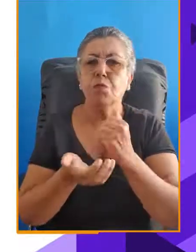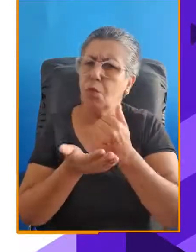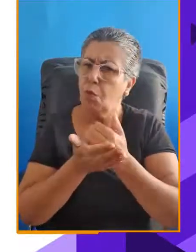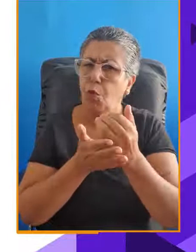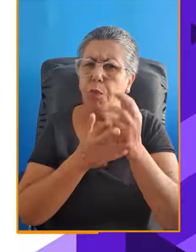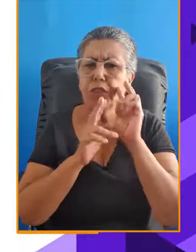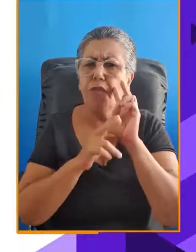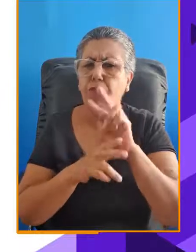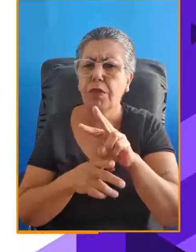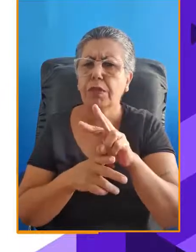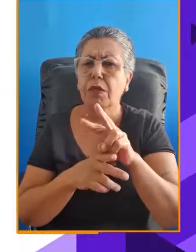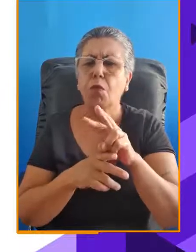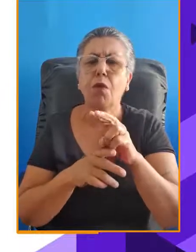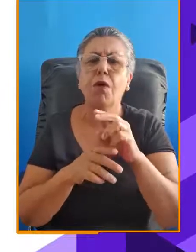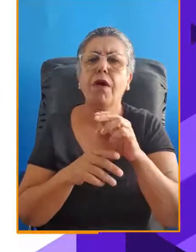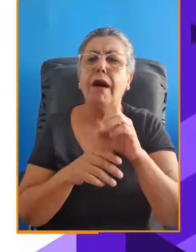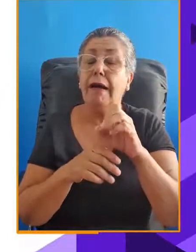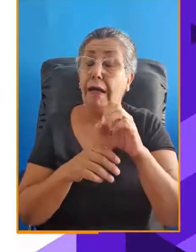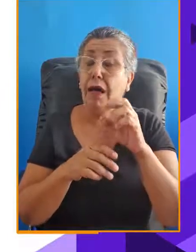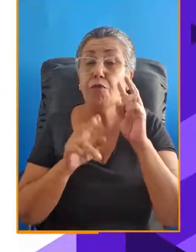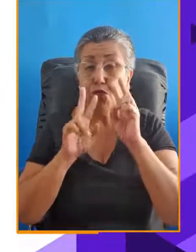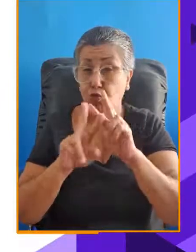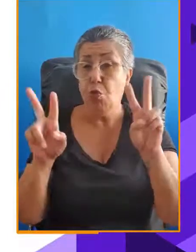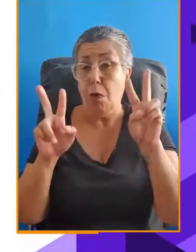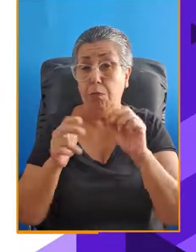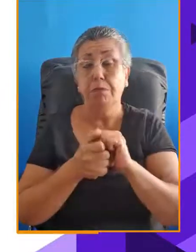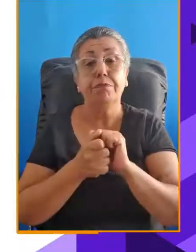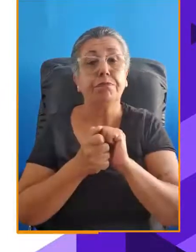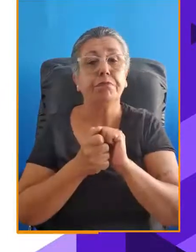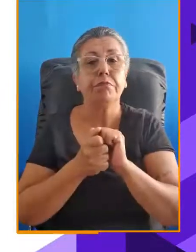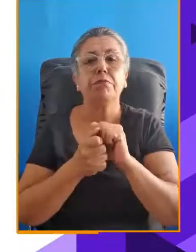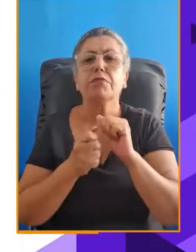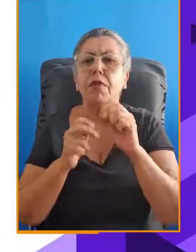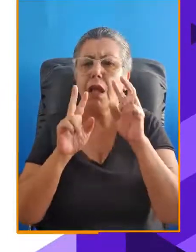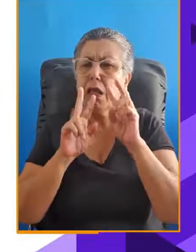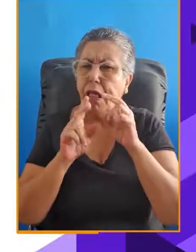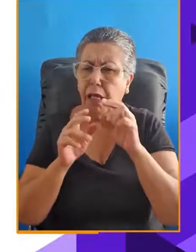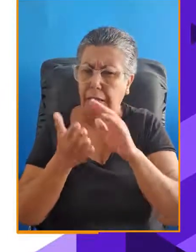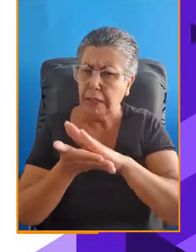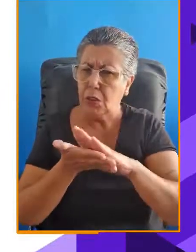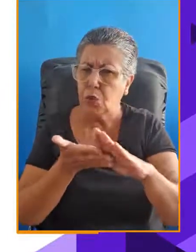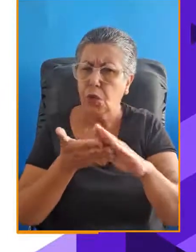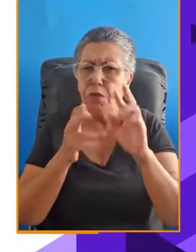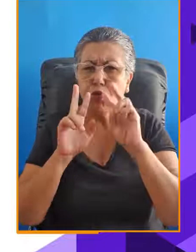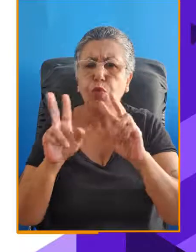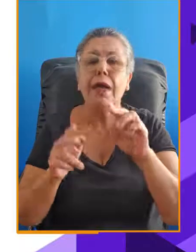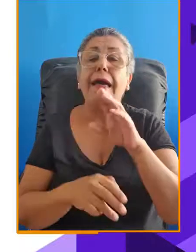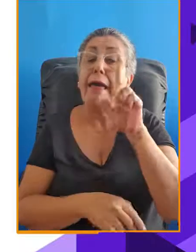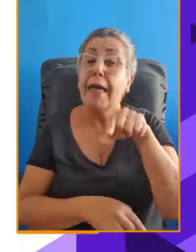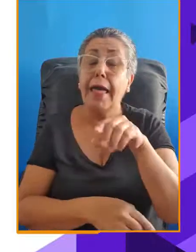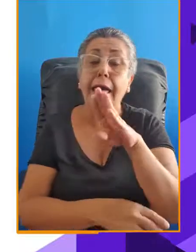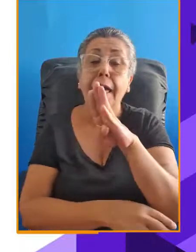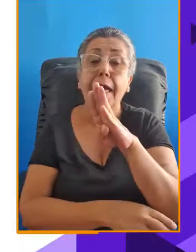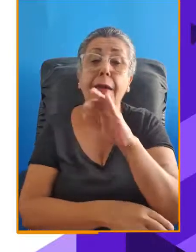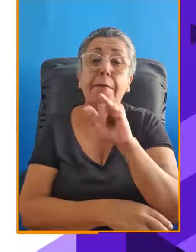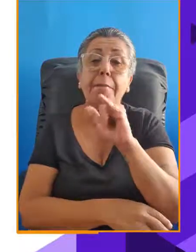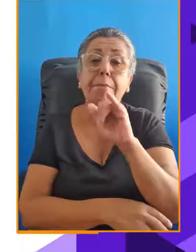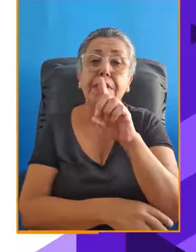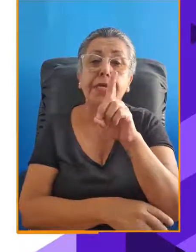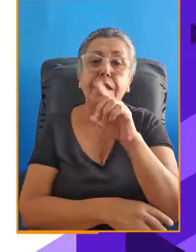Vamos começar vendo então a textura visual. A textura visual ela é bidimensional.